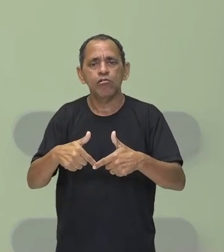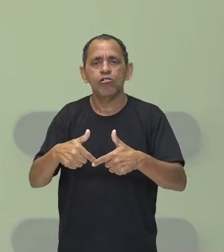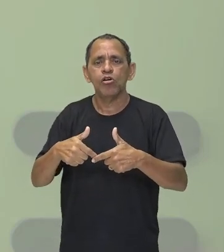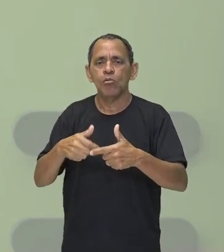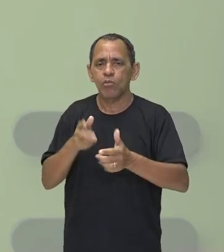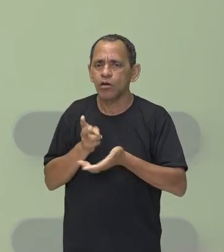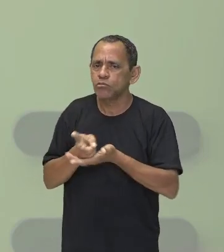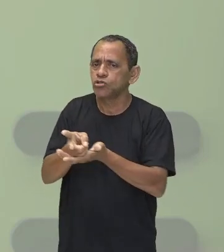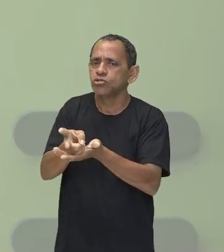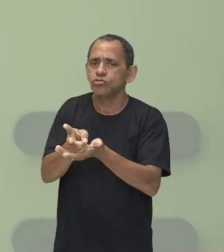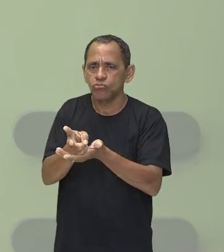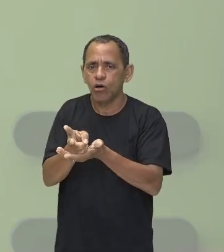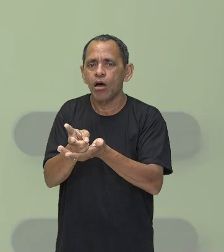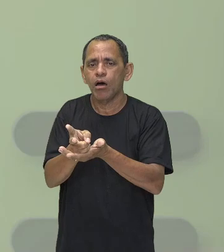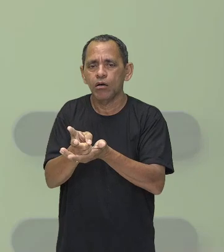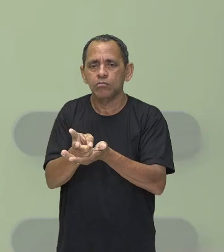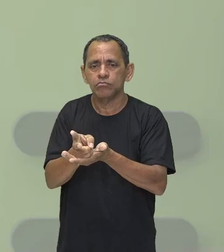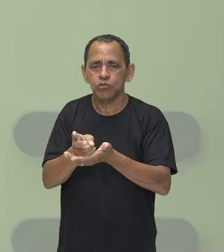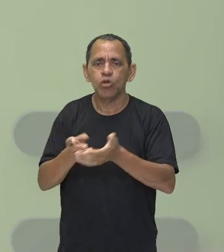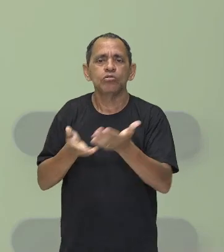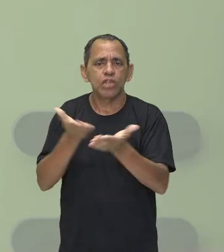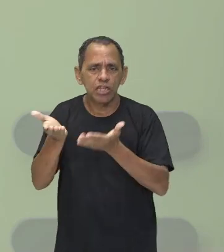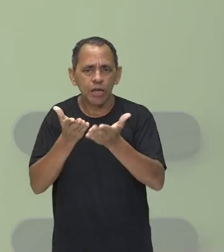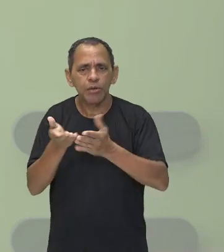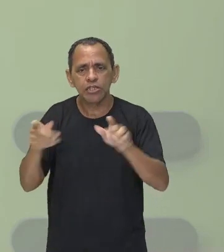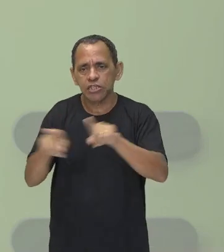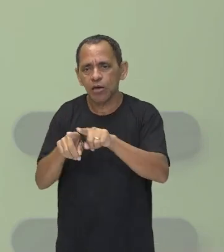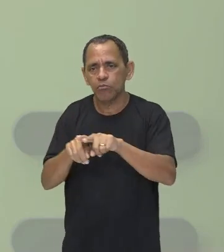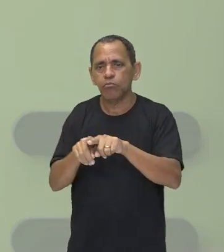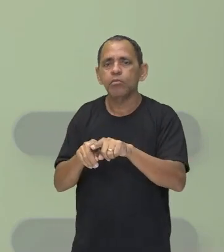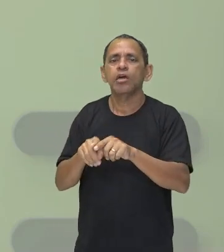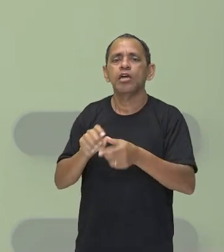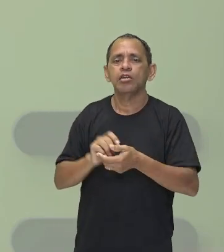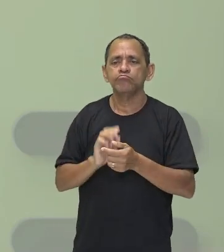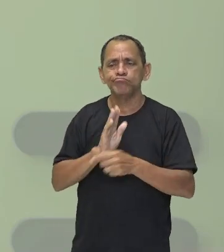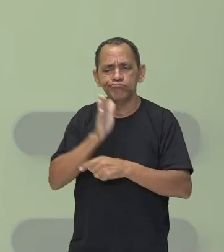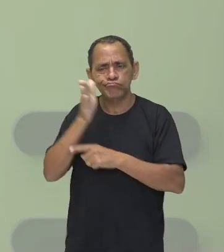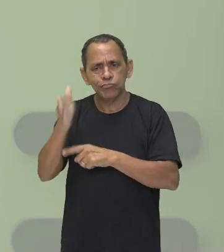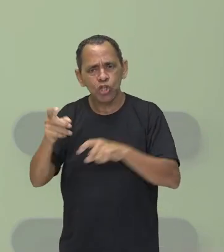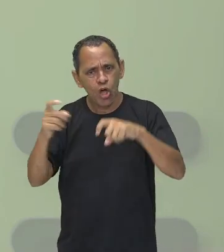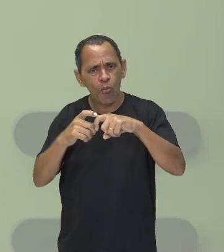a indicação médica de forma adequada para que a gente possa seguir direitinho